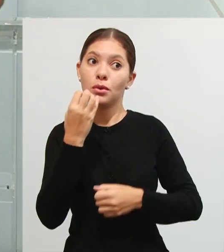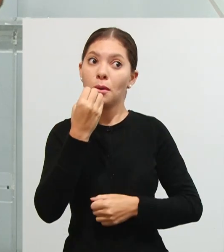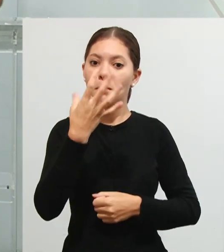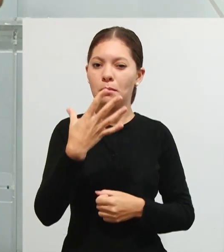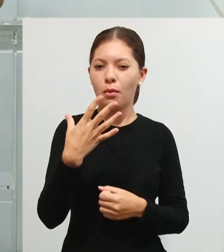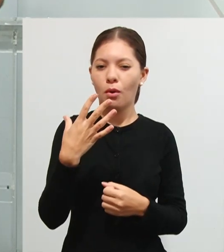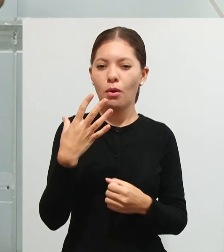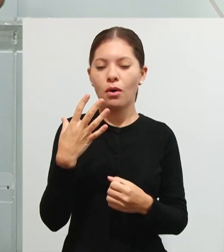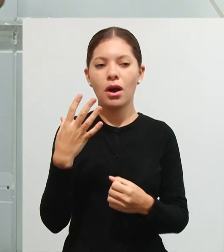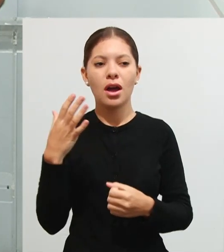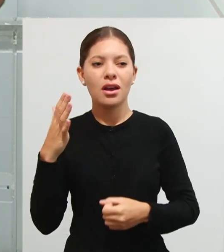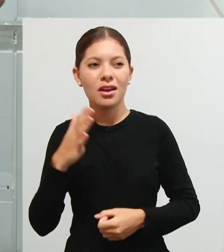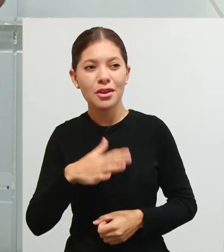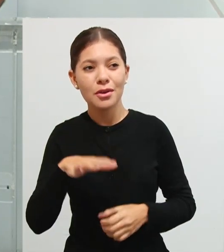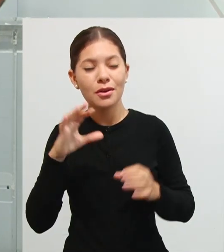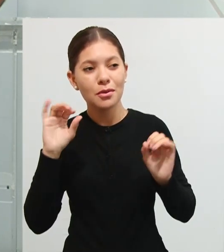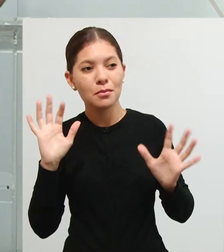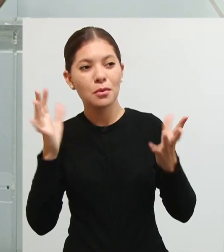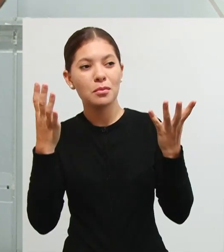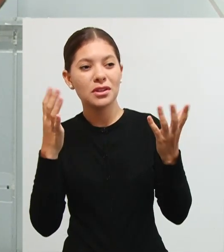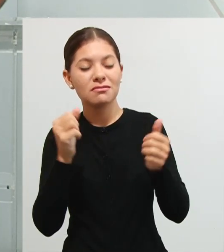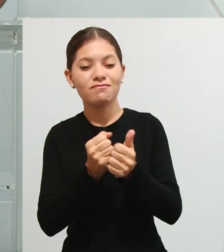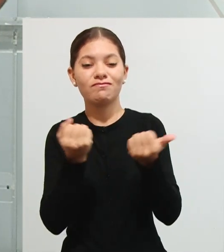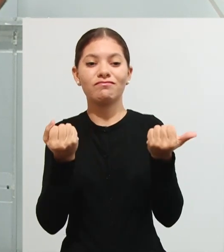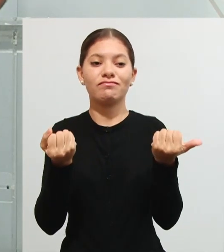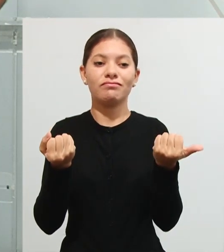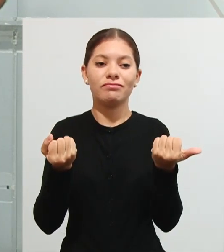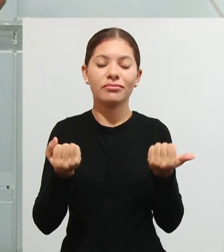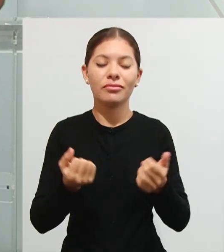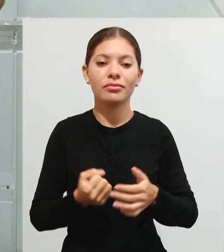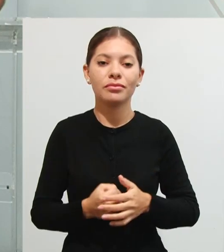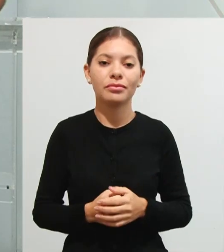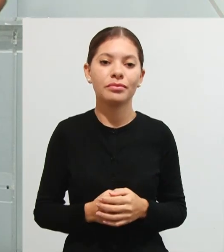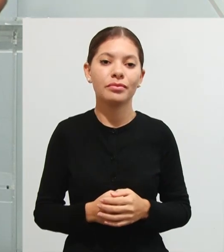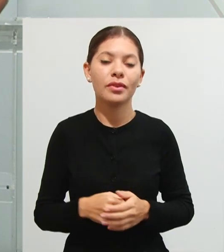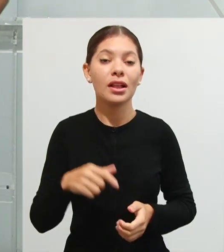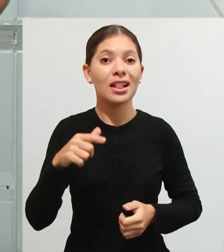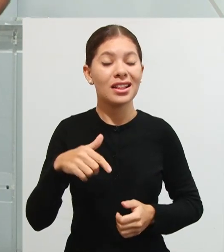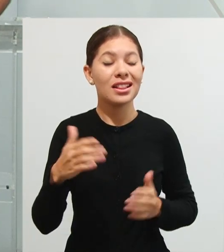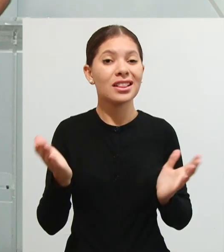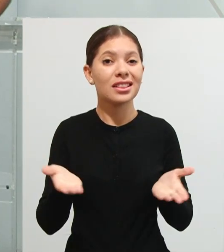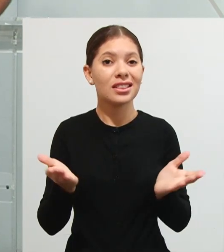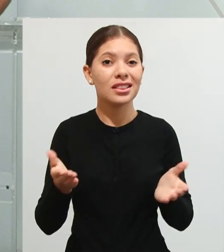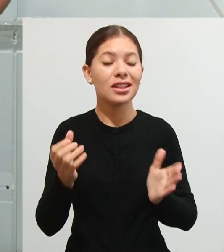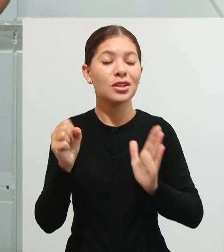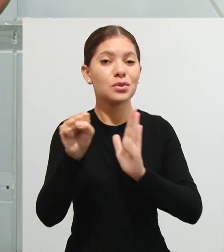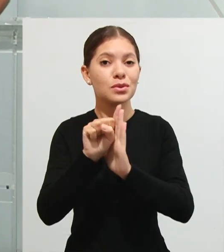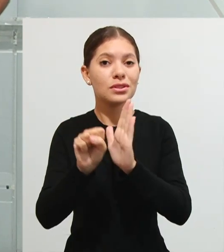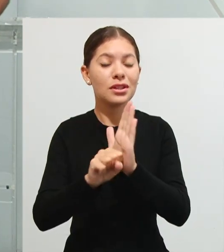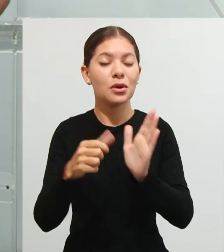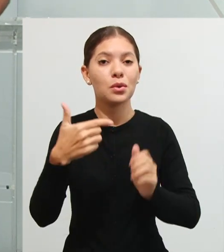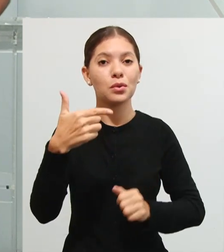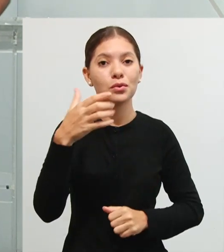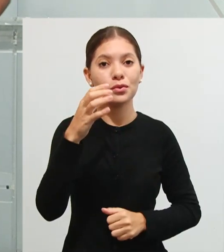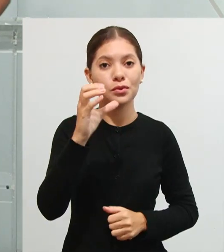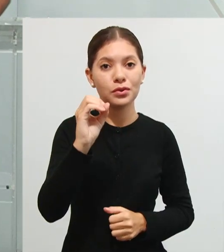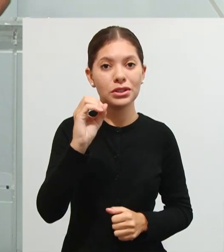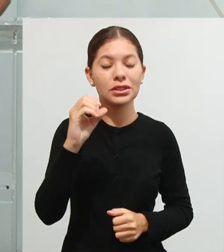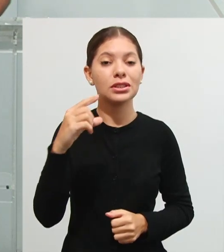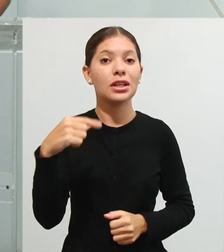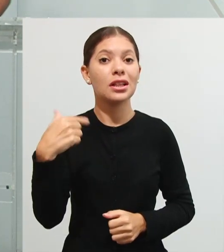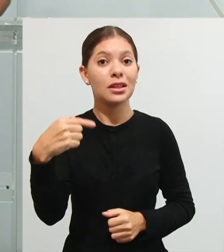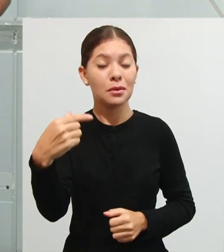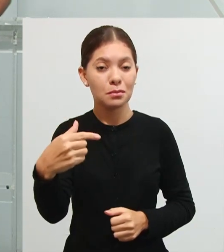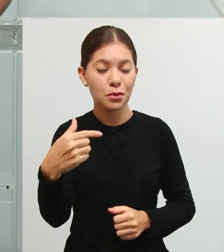de quebra, momentos de prosperidade e momentos de quebra. Ainda no século XX, nós tivemos, posteriormente à crise